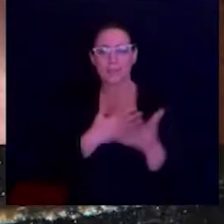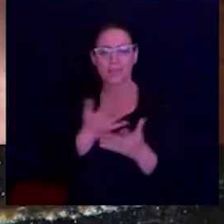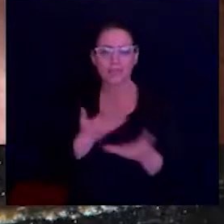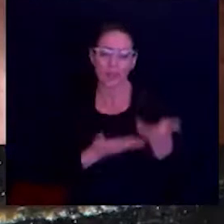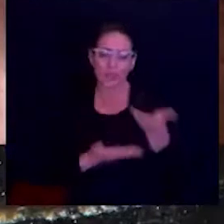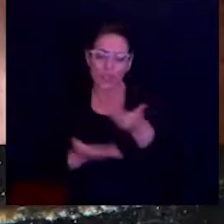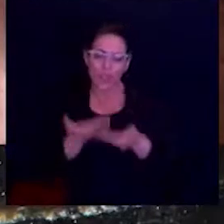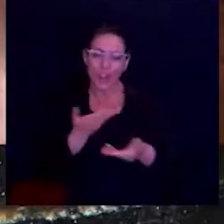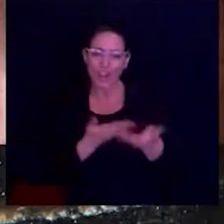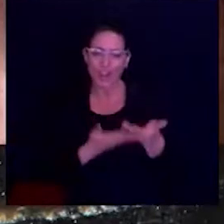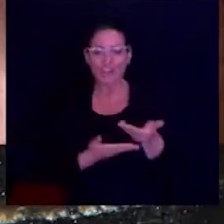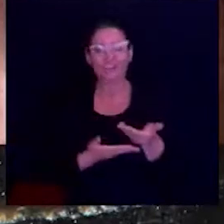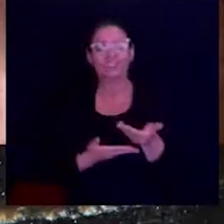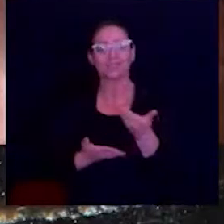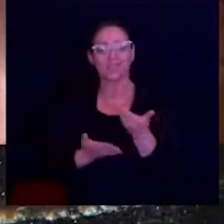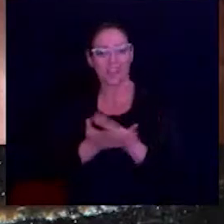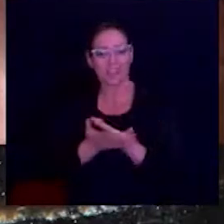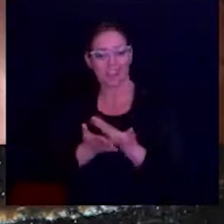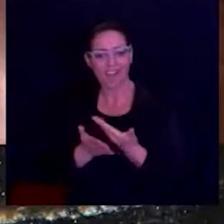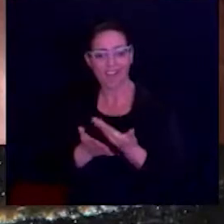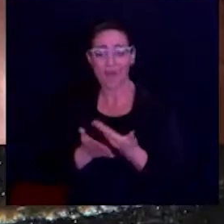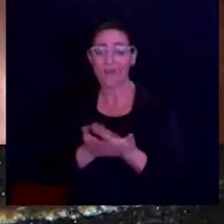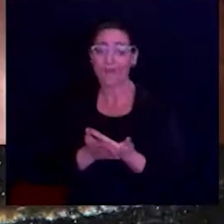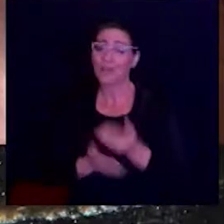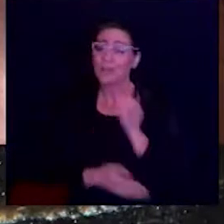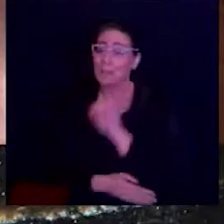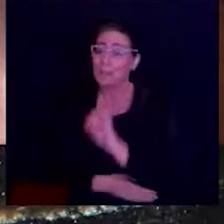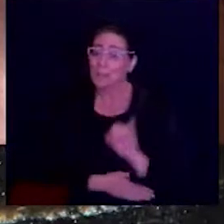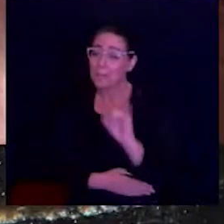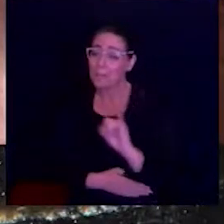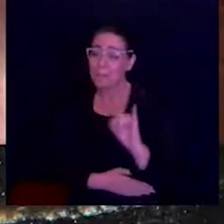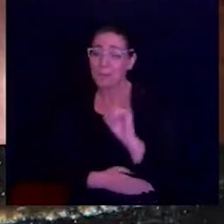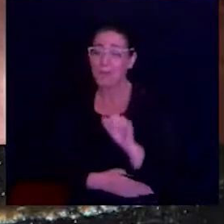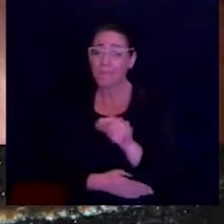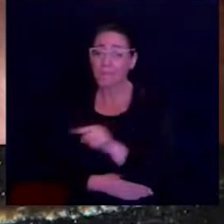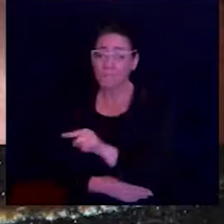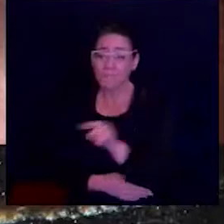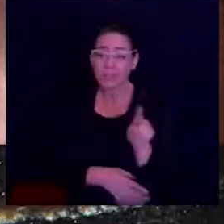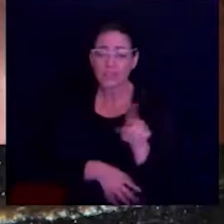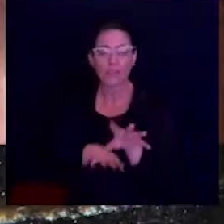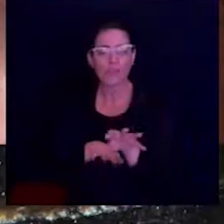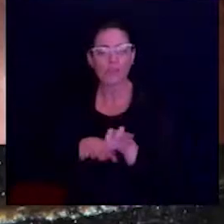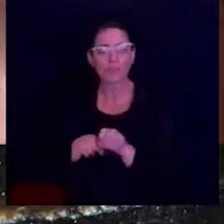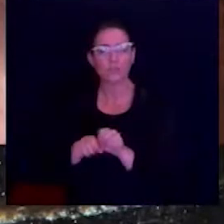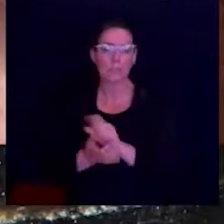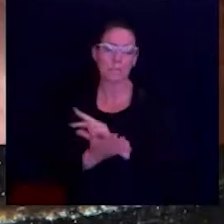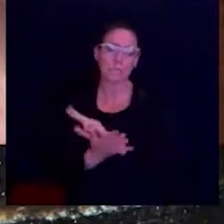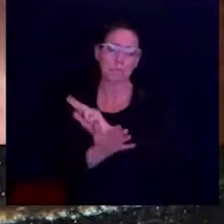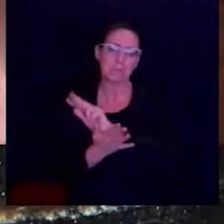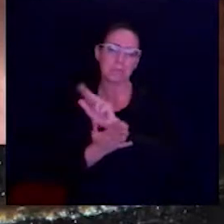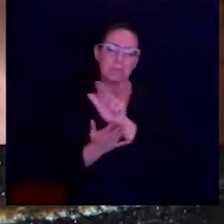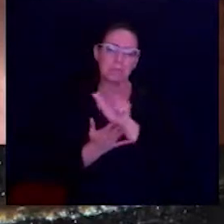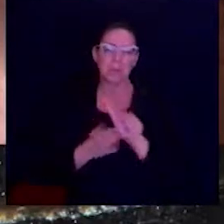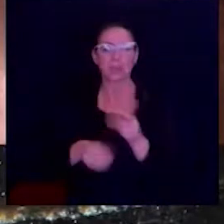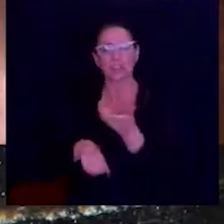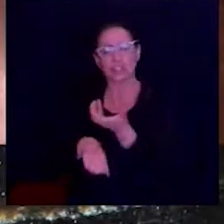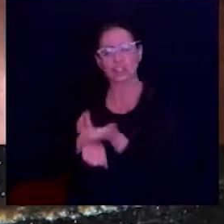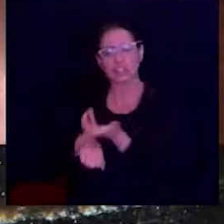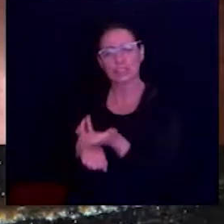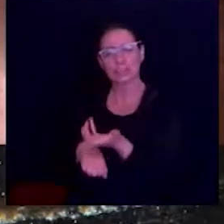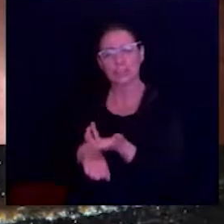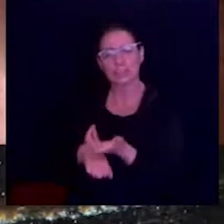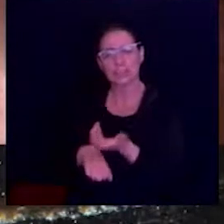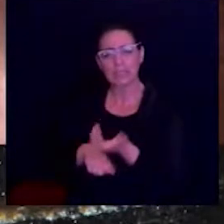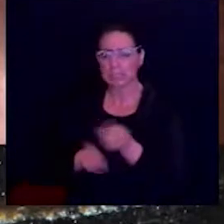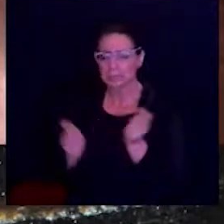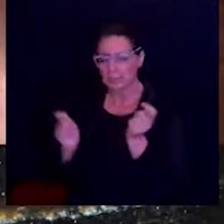aulas. Gostaria de lembrá-las da importância de sua formação multidisciplinar, a partir de diferentes